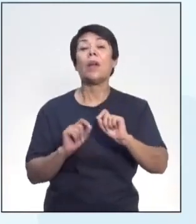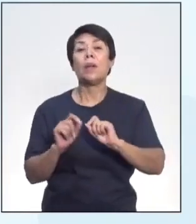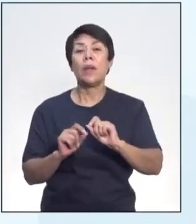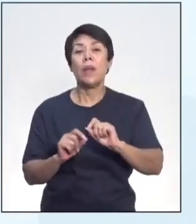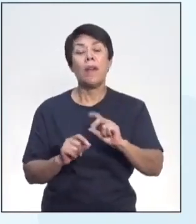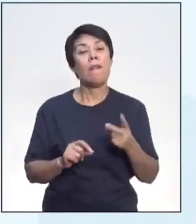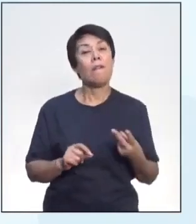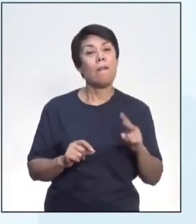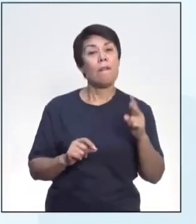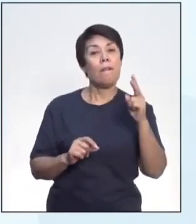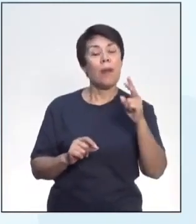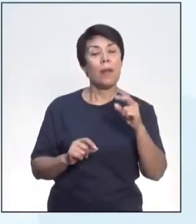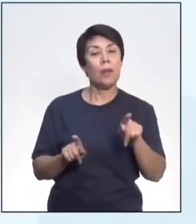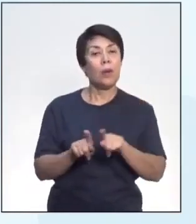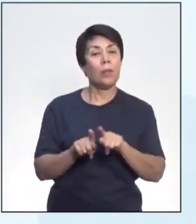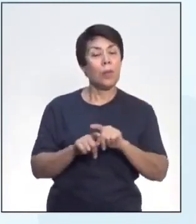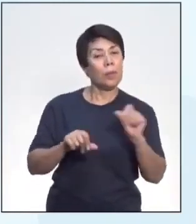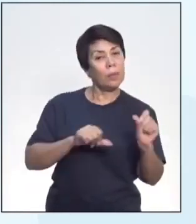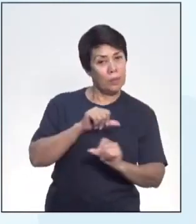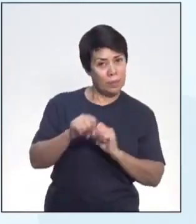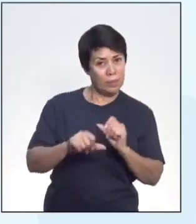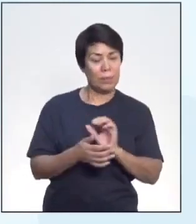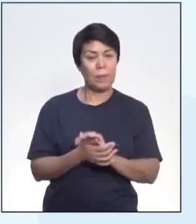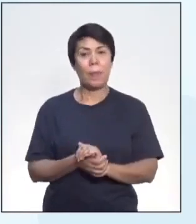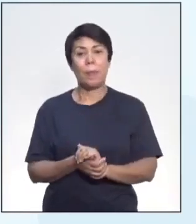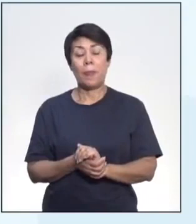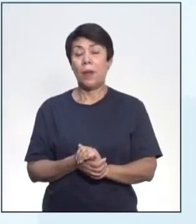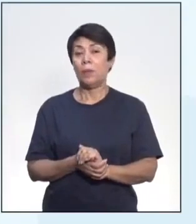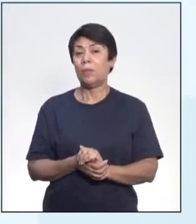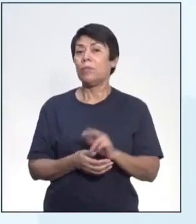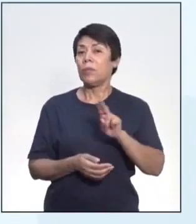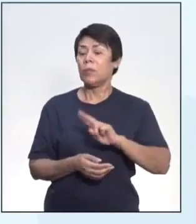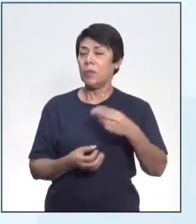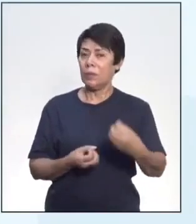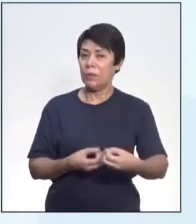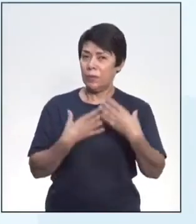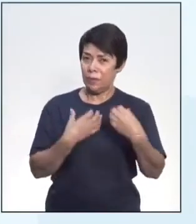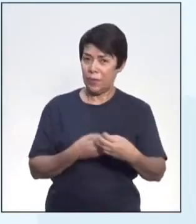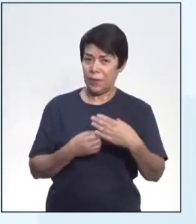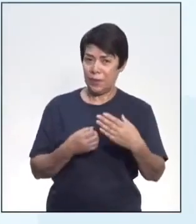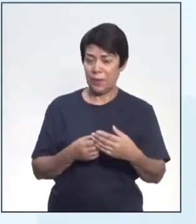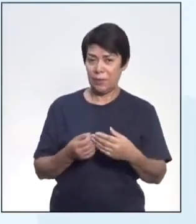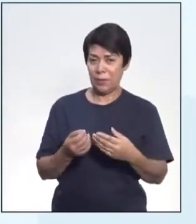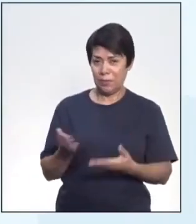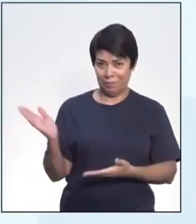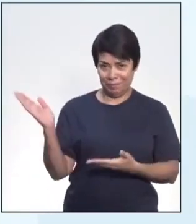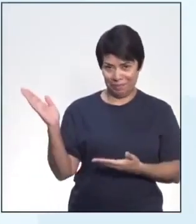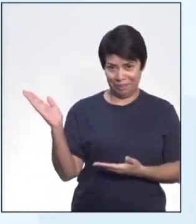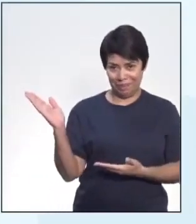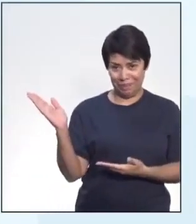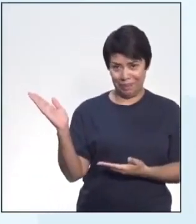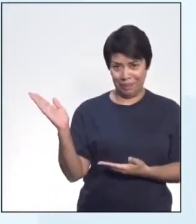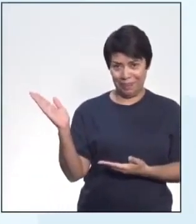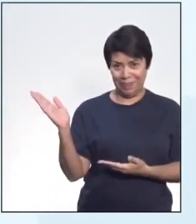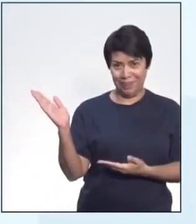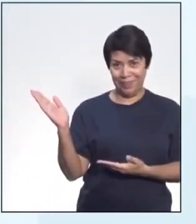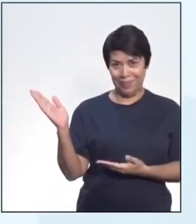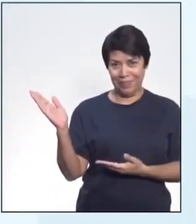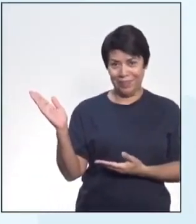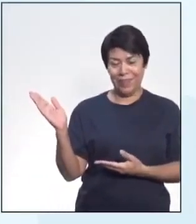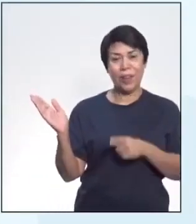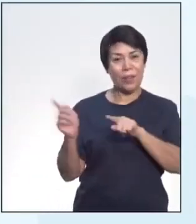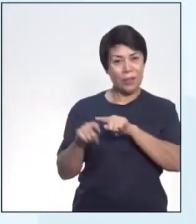valor estequiométrico da minha reação. Então, baseado nesses dados, a tabela que vocês tiveram aí